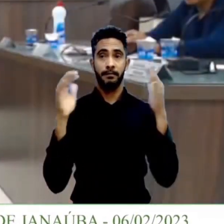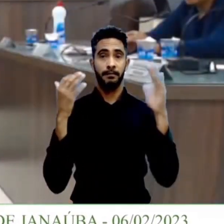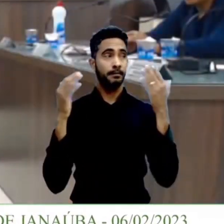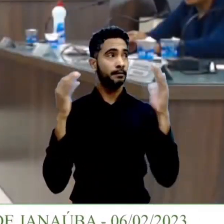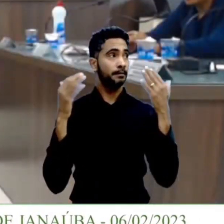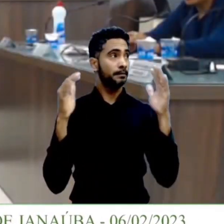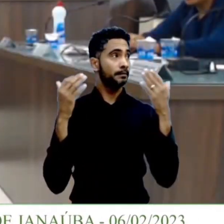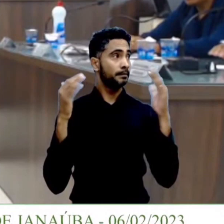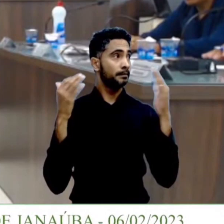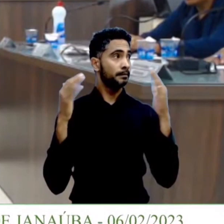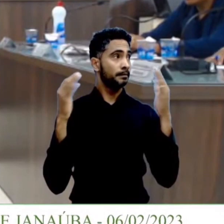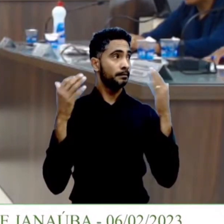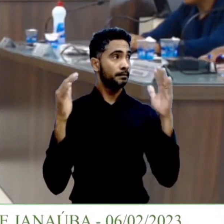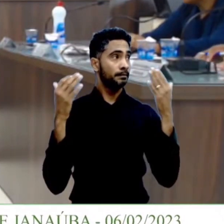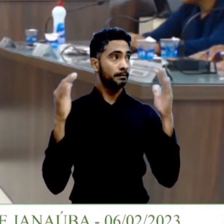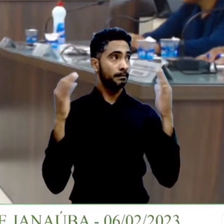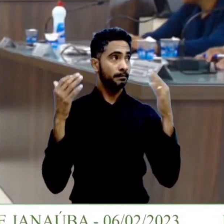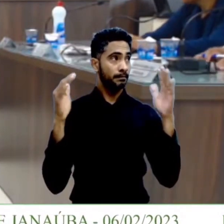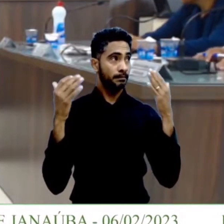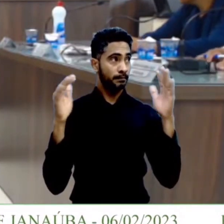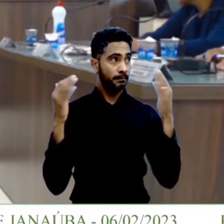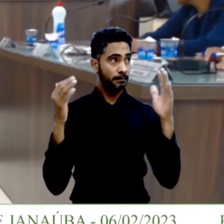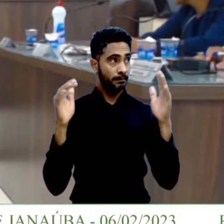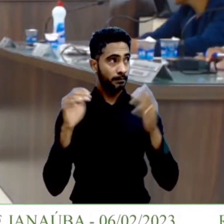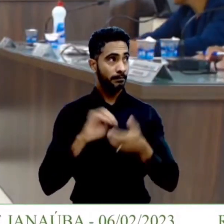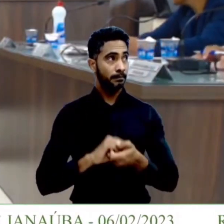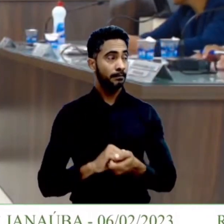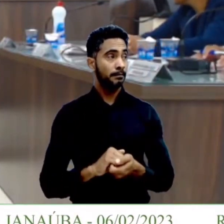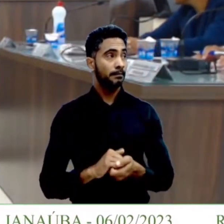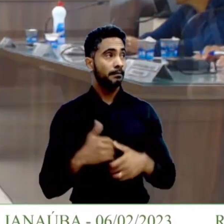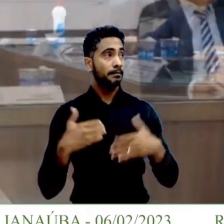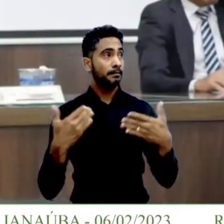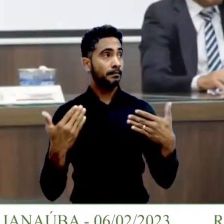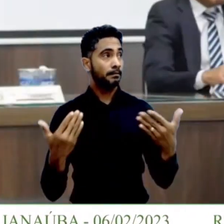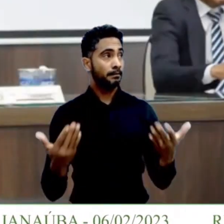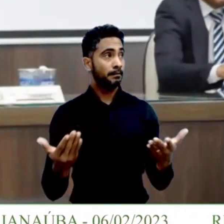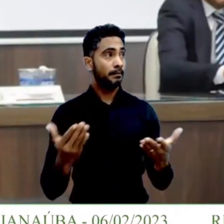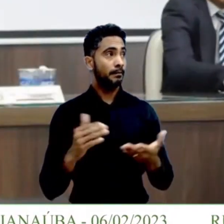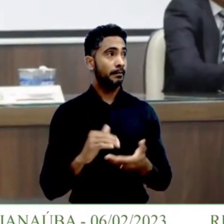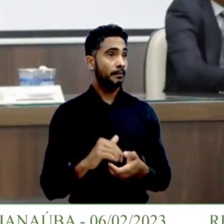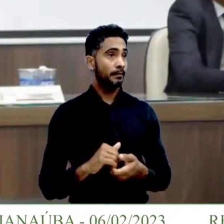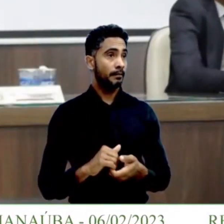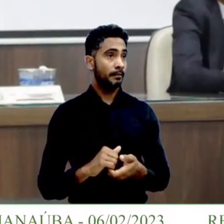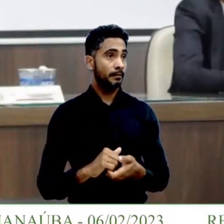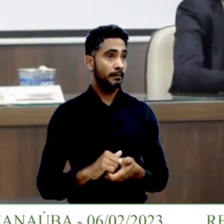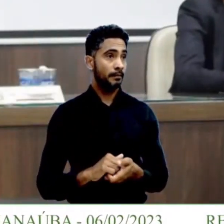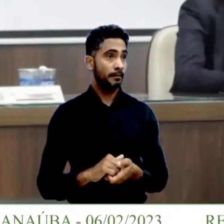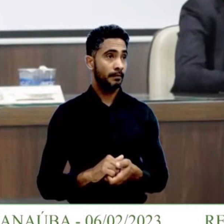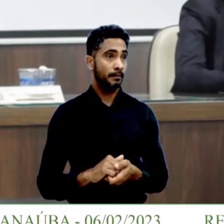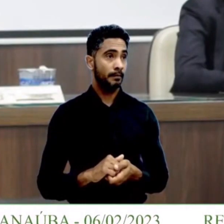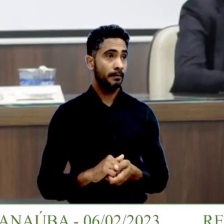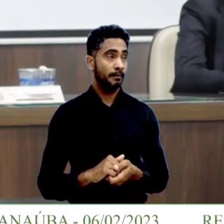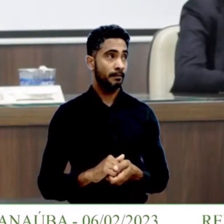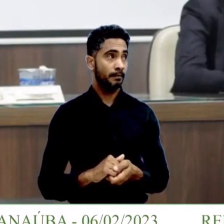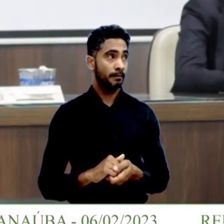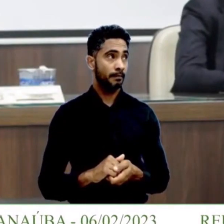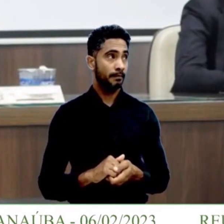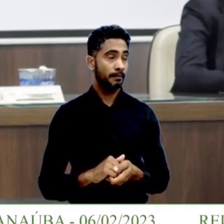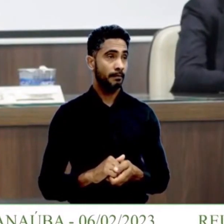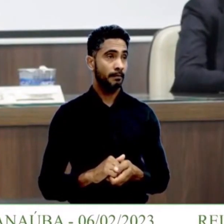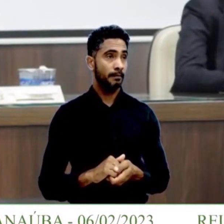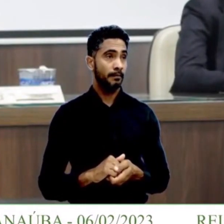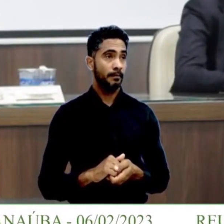Ok. A Marilé fez o convite aí. E... a paz, senhor presidente. Com a palavra, a